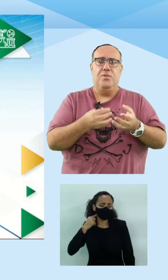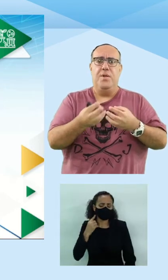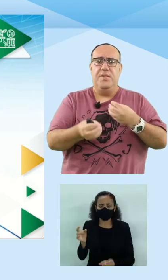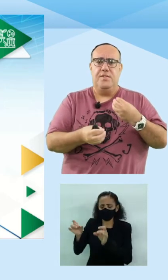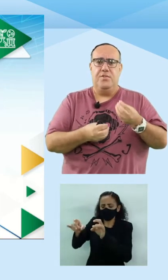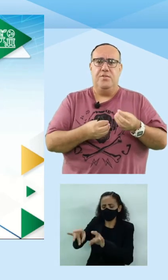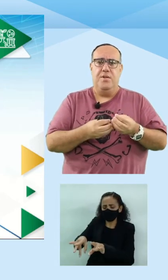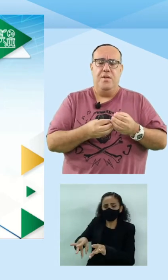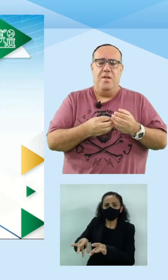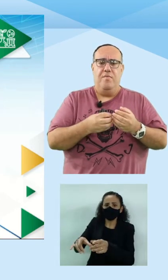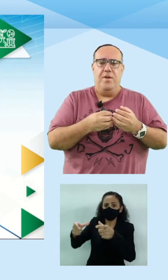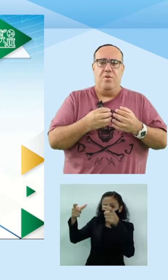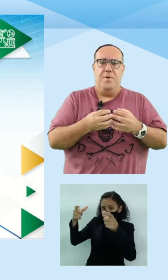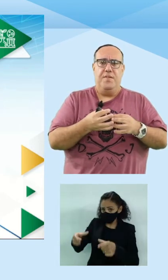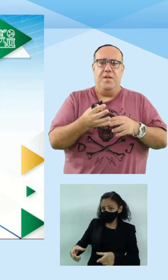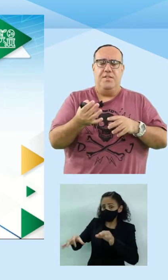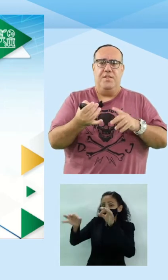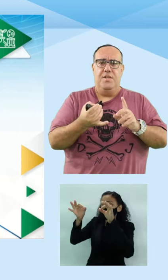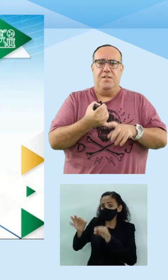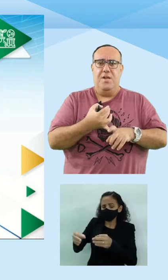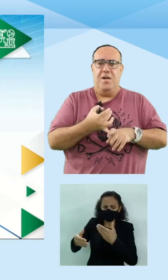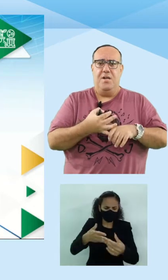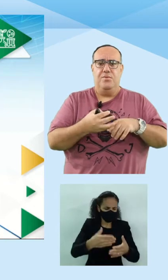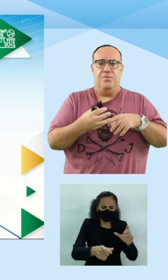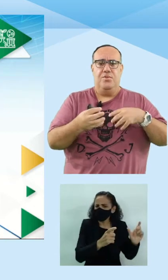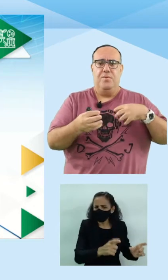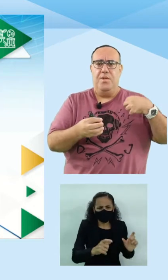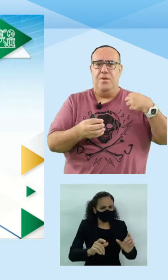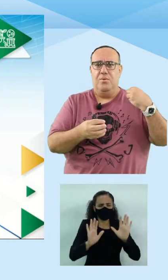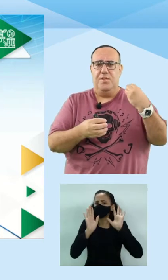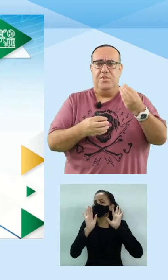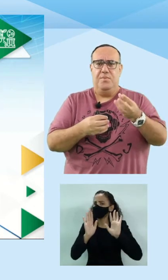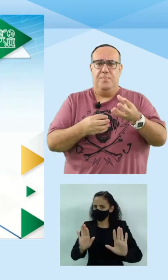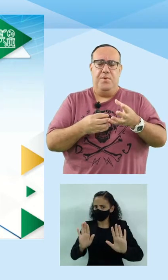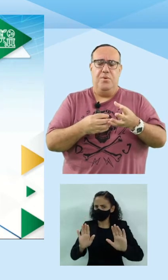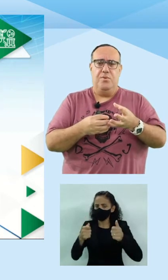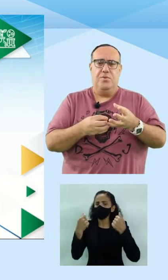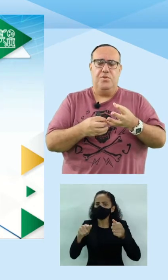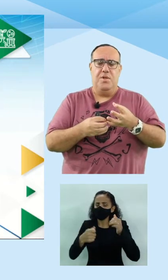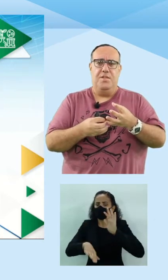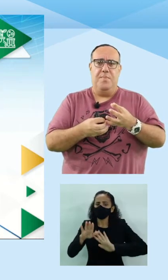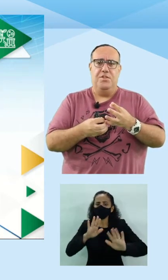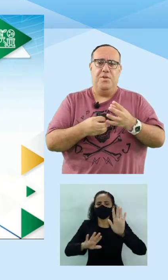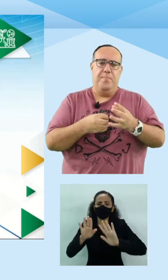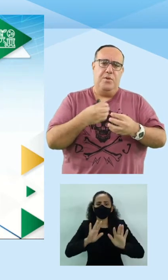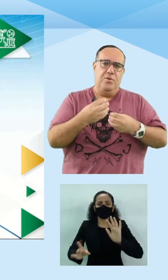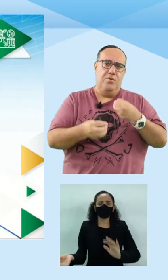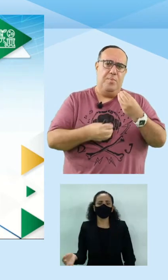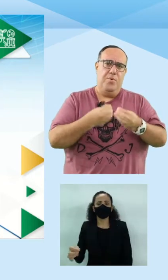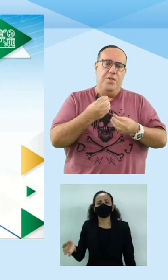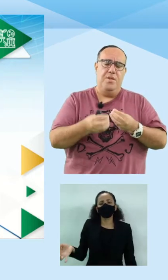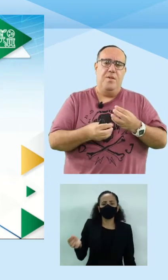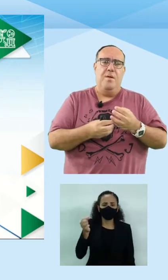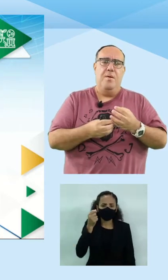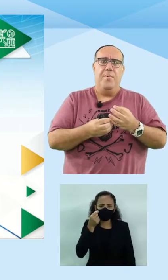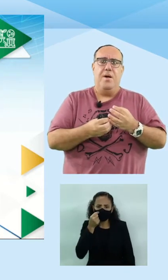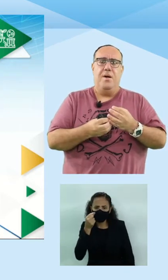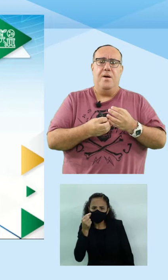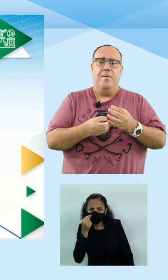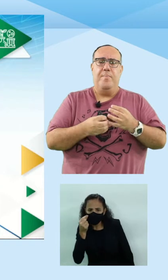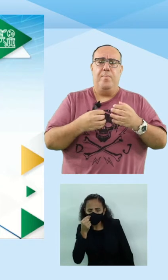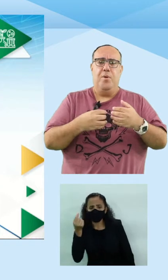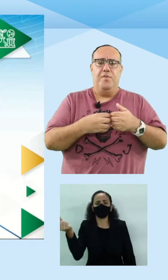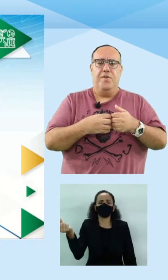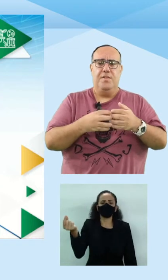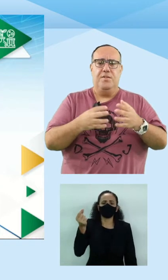de doenças, né? Vai acometer a incidência de ratos e outros animais que podem contribuir